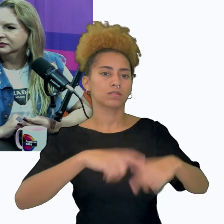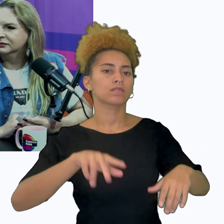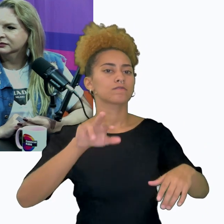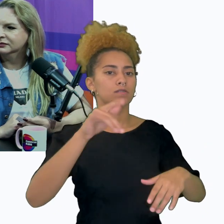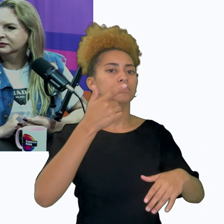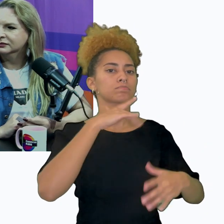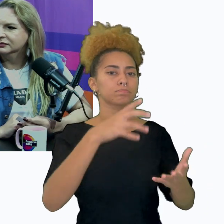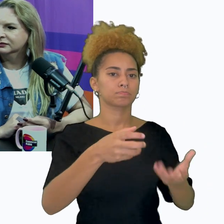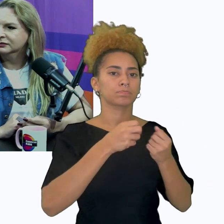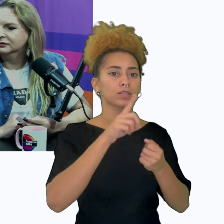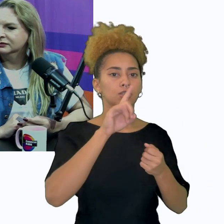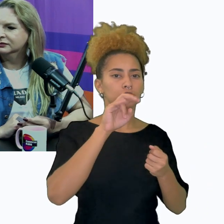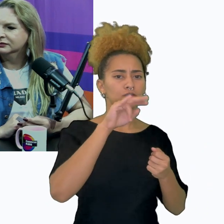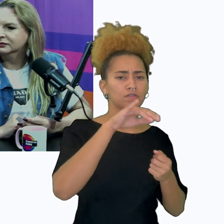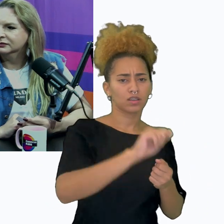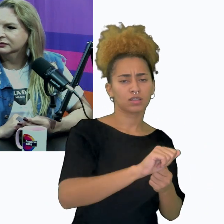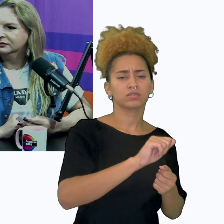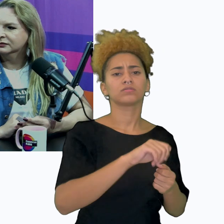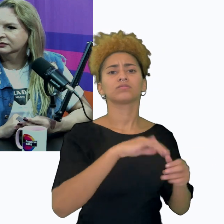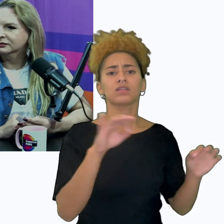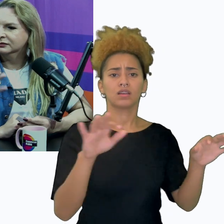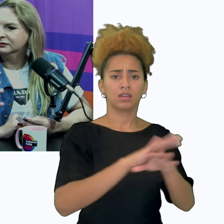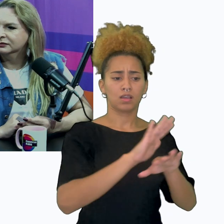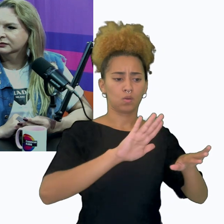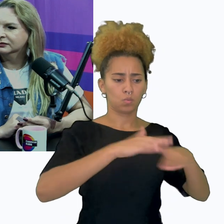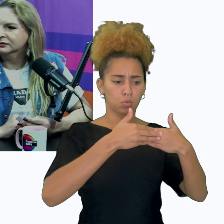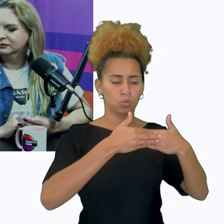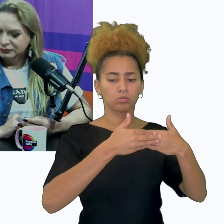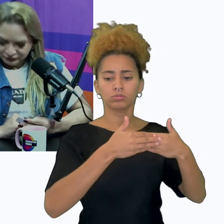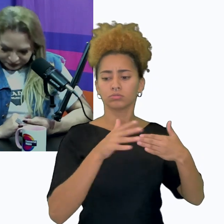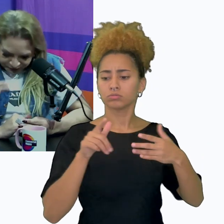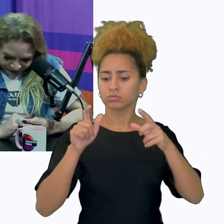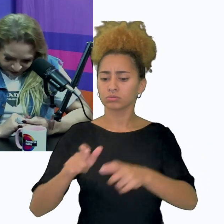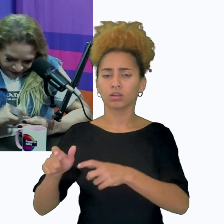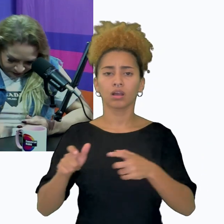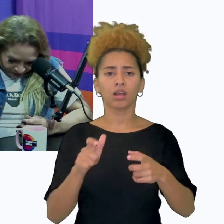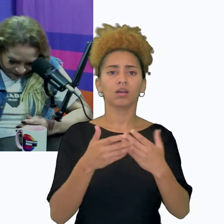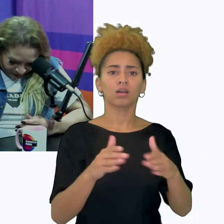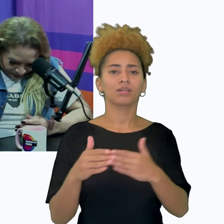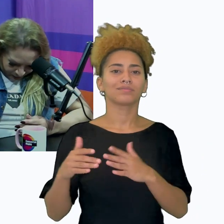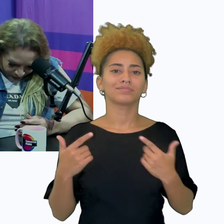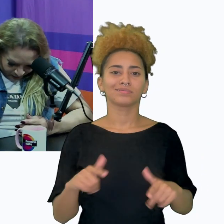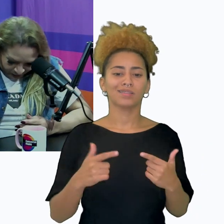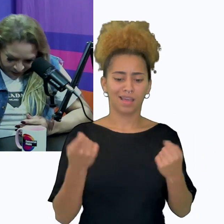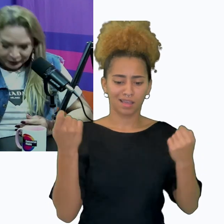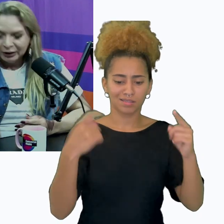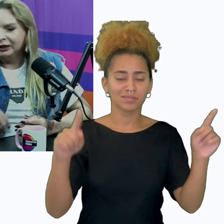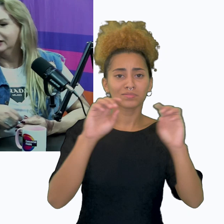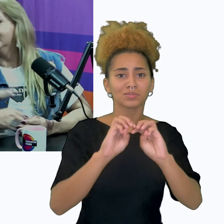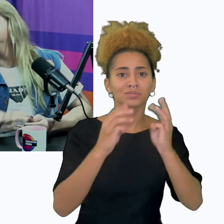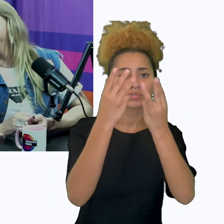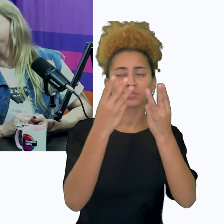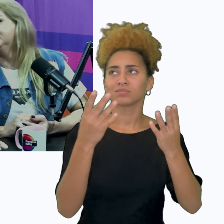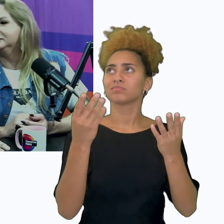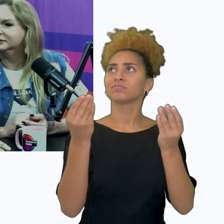vai oferecer. Aí quando a Divine fechou, aí abriu-se esse vácuo, que não tem lógica, não tem assim, você não precisa